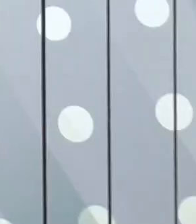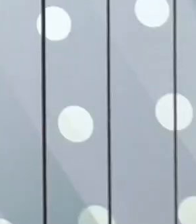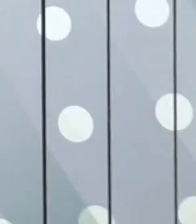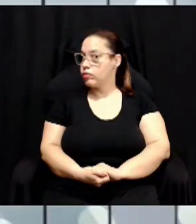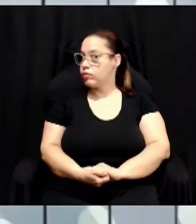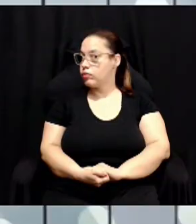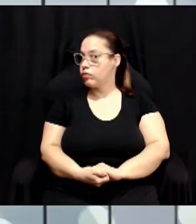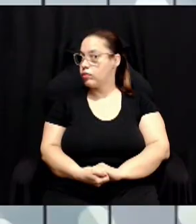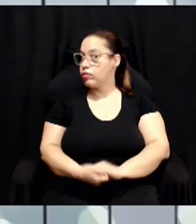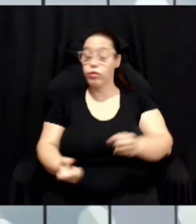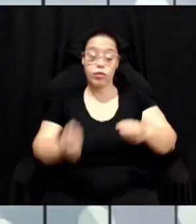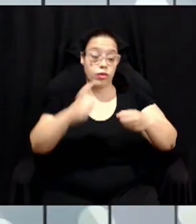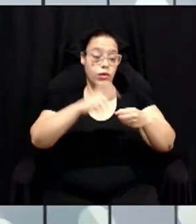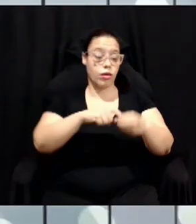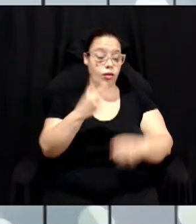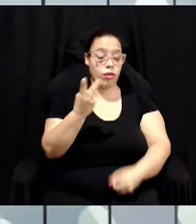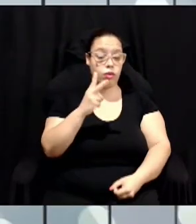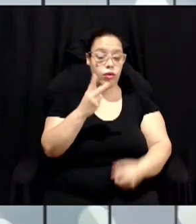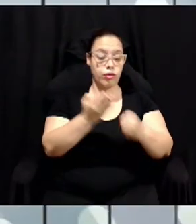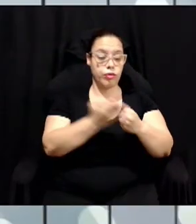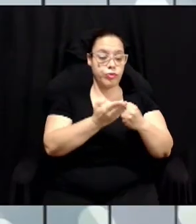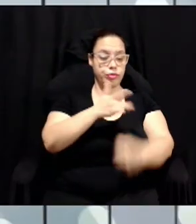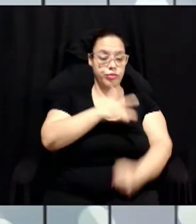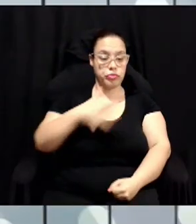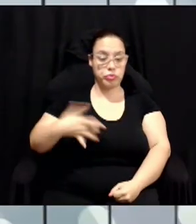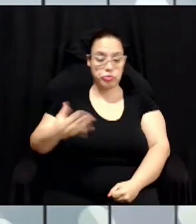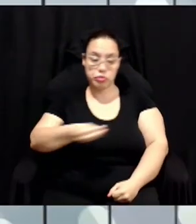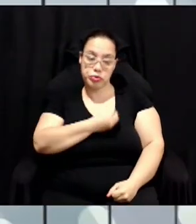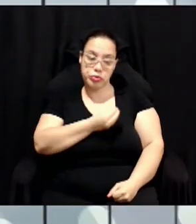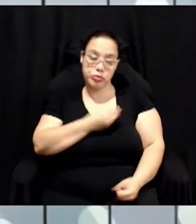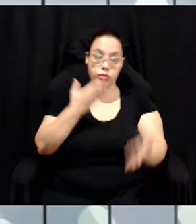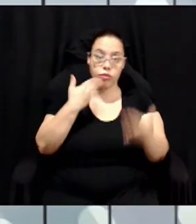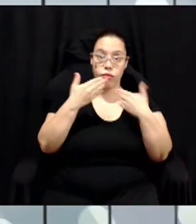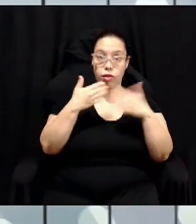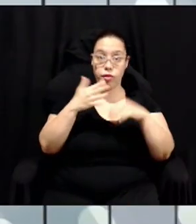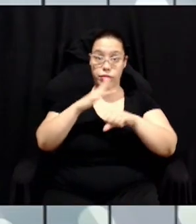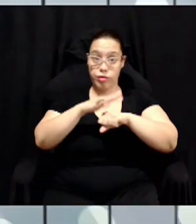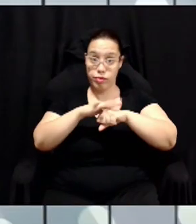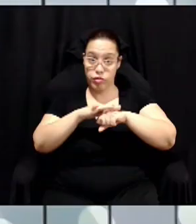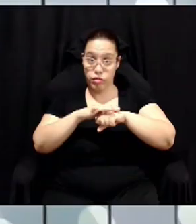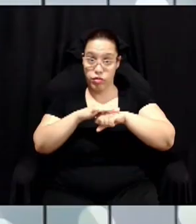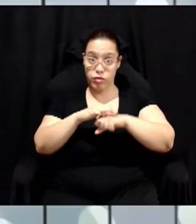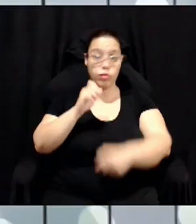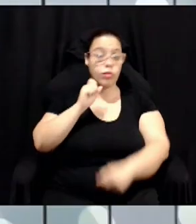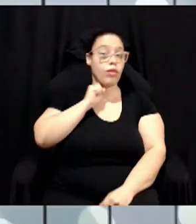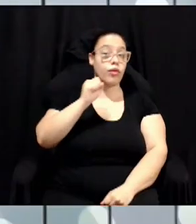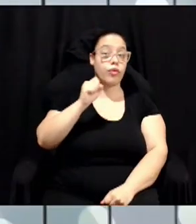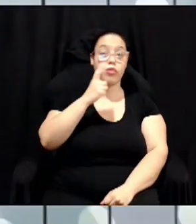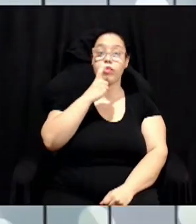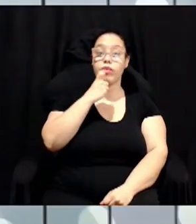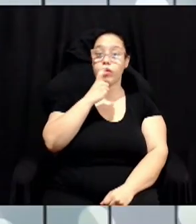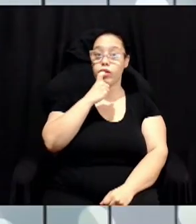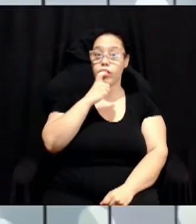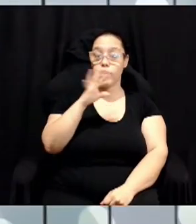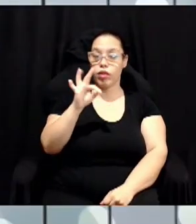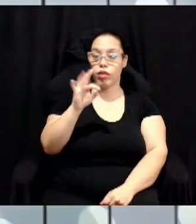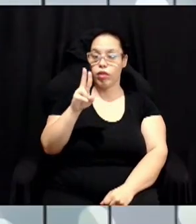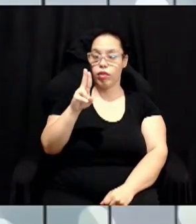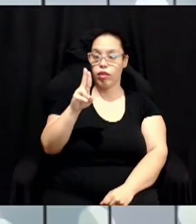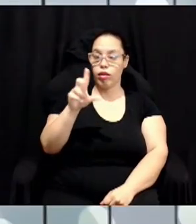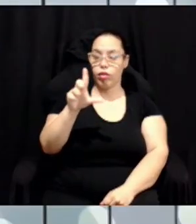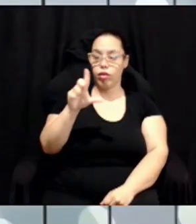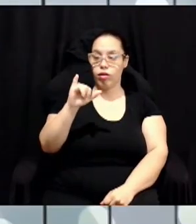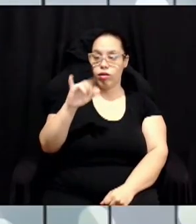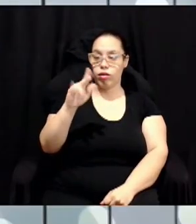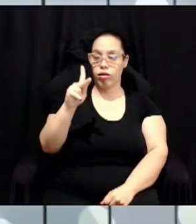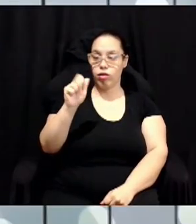Estamos de volta com o Saúde é Vida e hoje falando sobre o Abril Tulipa Vermelha, que é o mês de conscientização